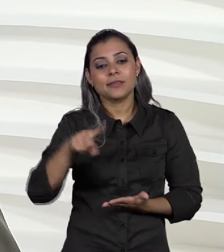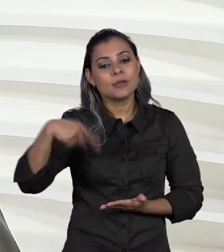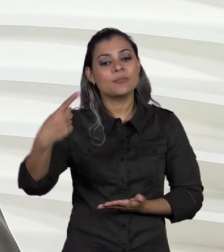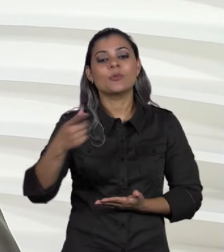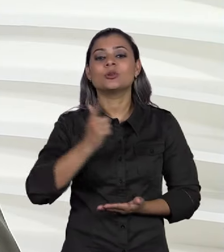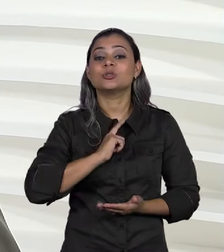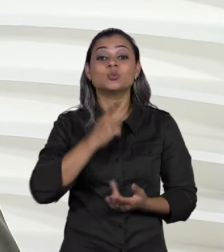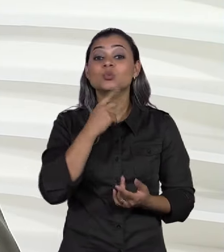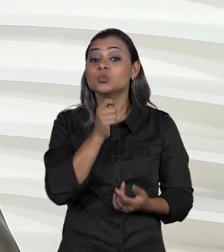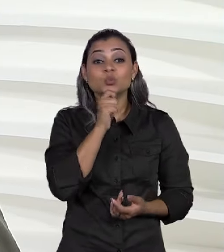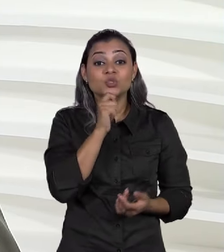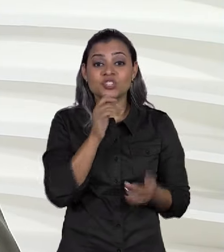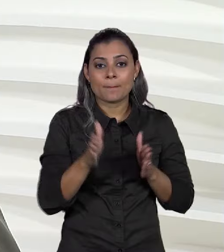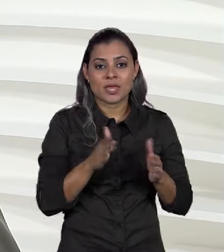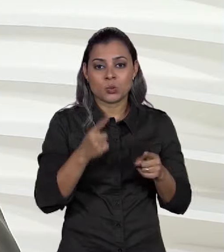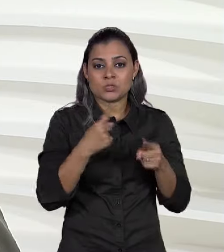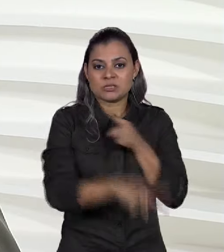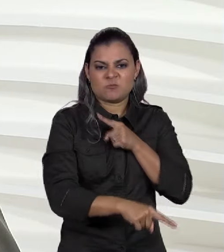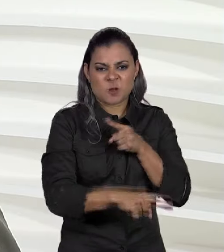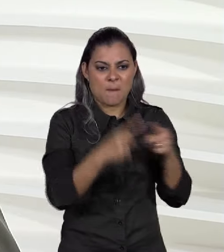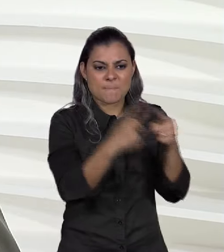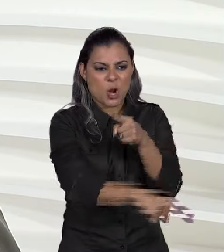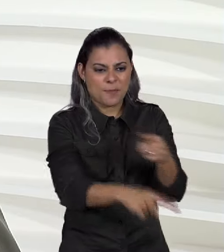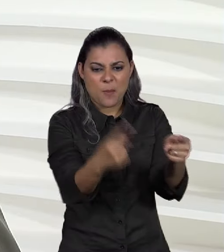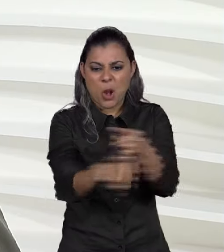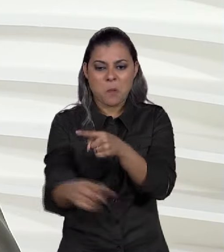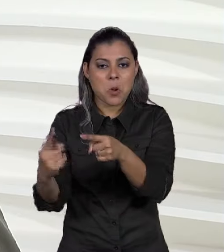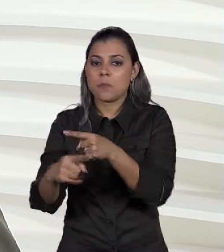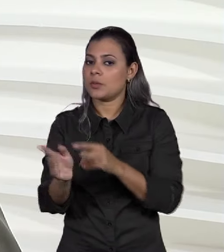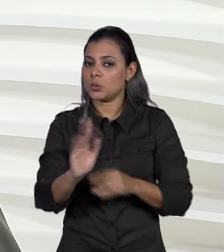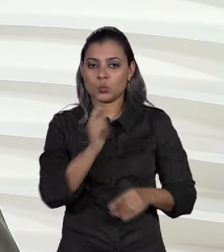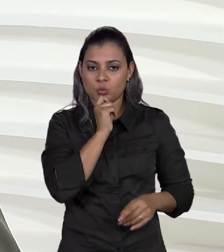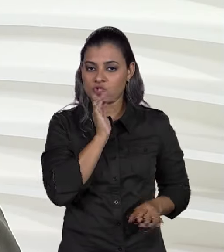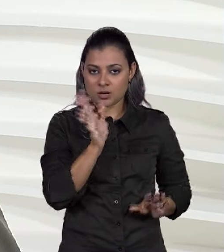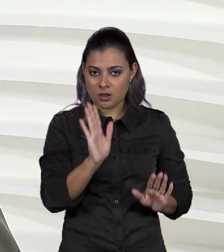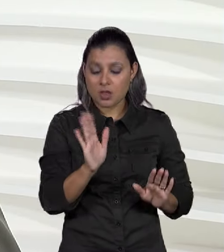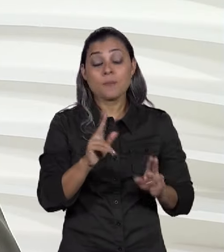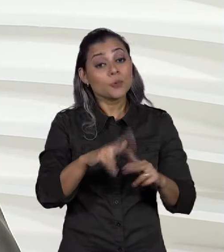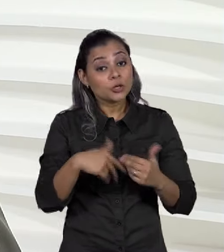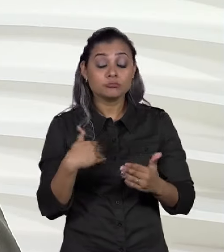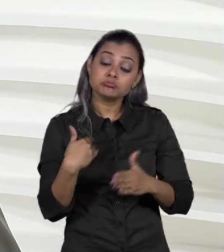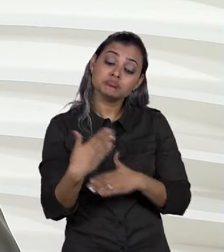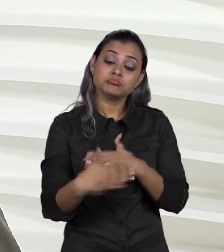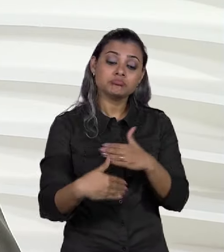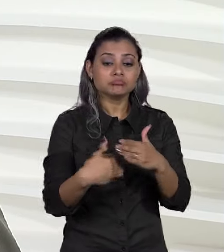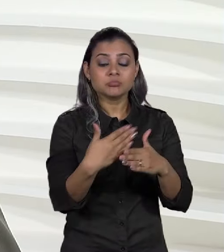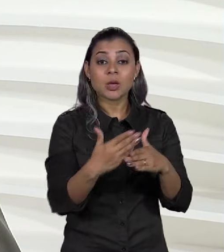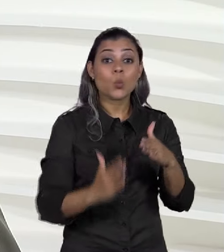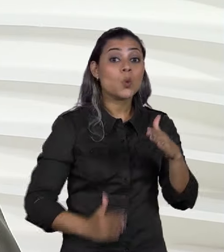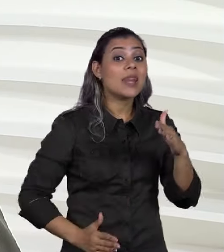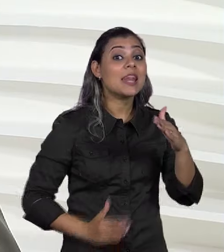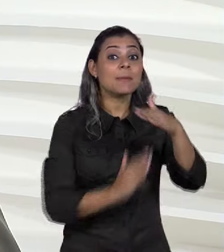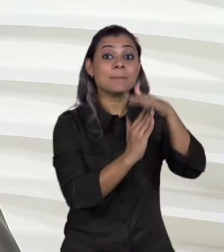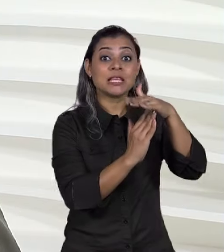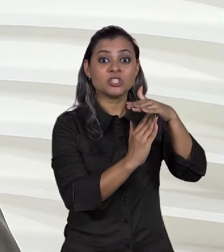tinha censura, né? Então, a gente já estava indo até o limite máximo.